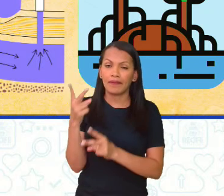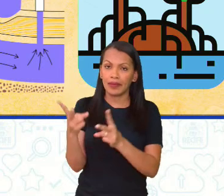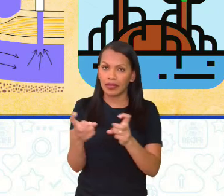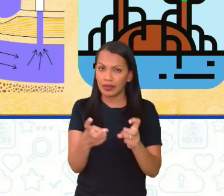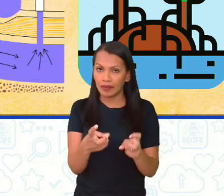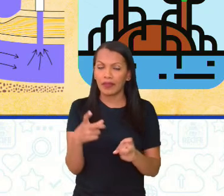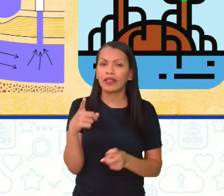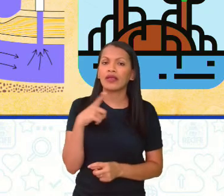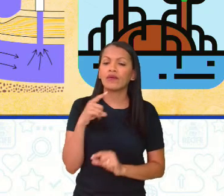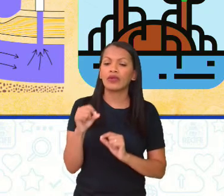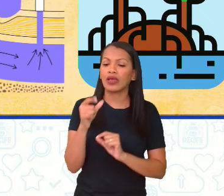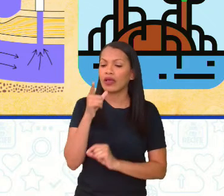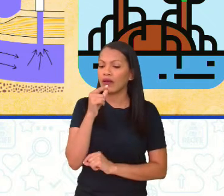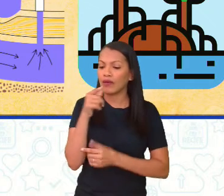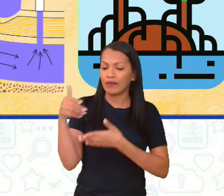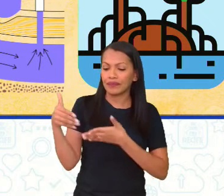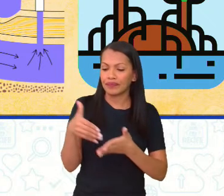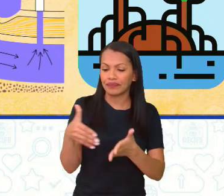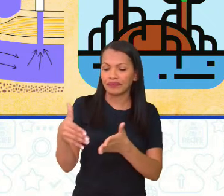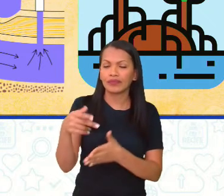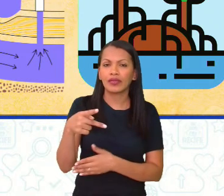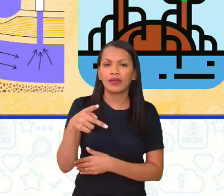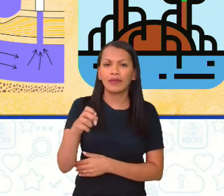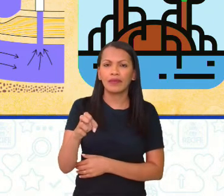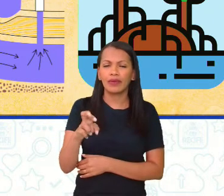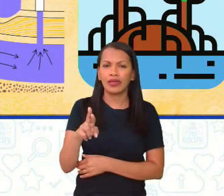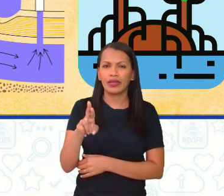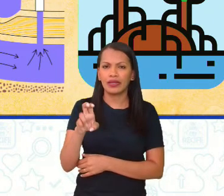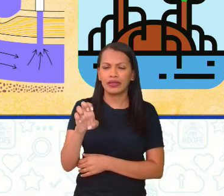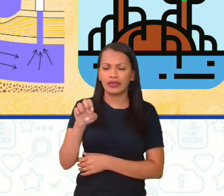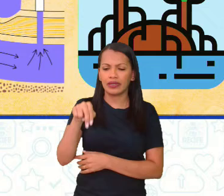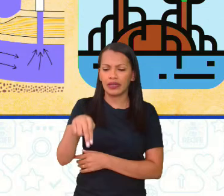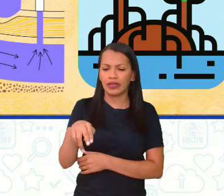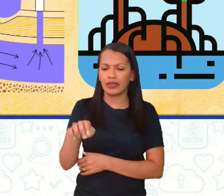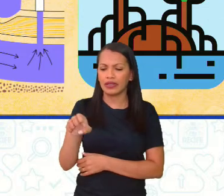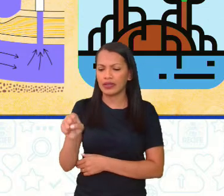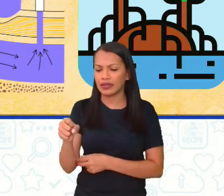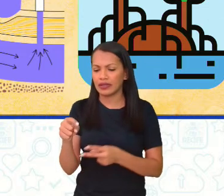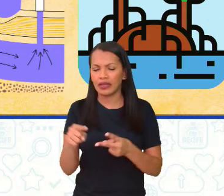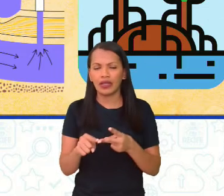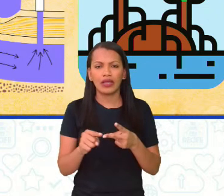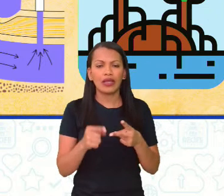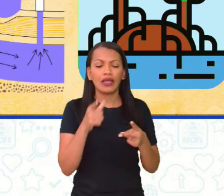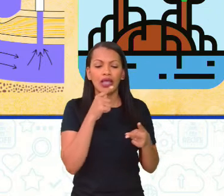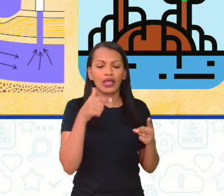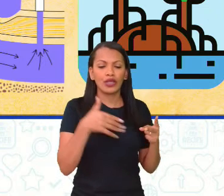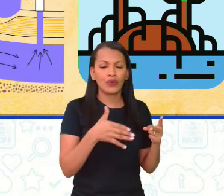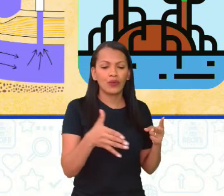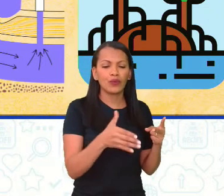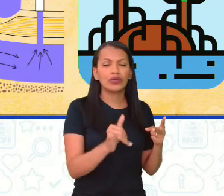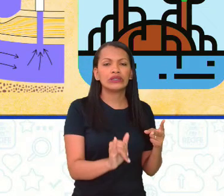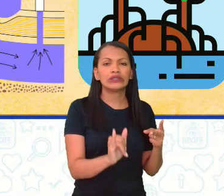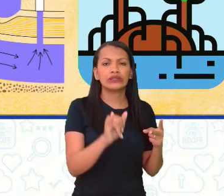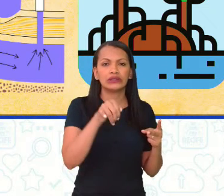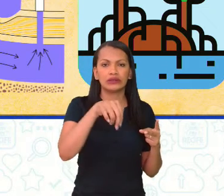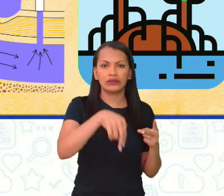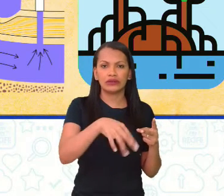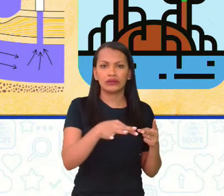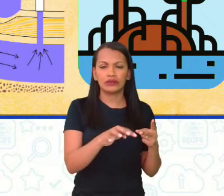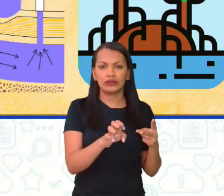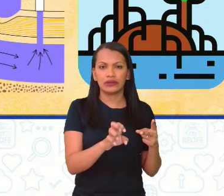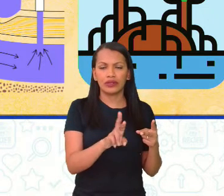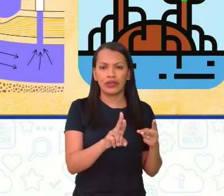a gente tem os rios perenes e a gente tem os rios intermitentes, né? E aí no sertão isso vai ficar mais nítido. Por